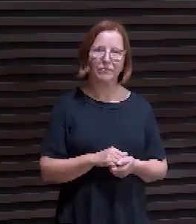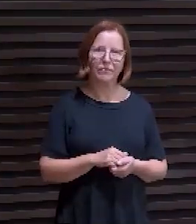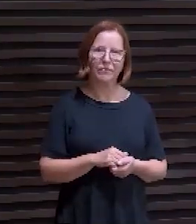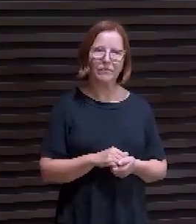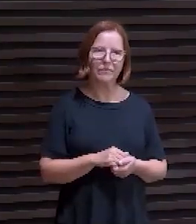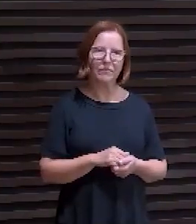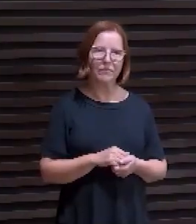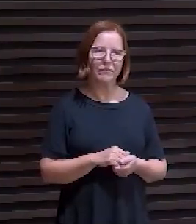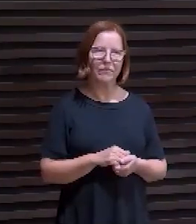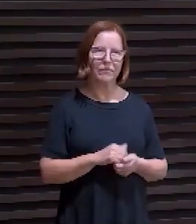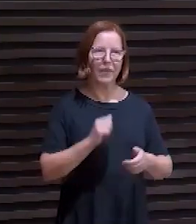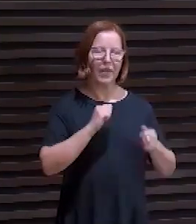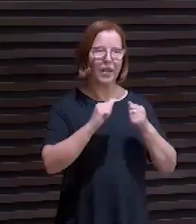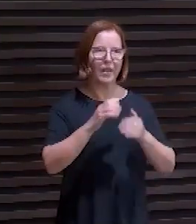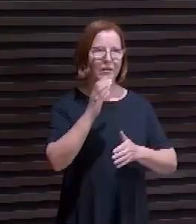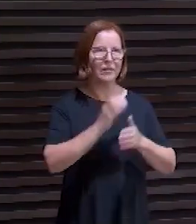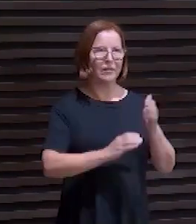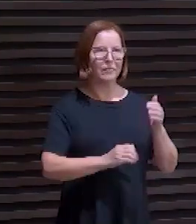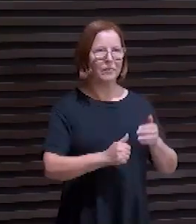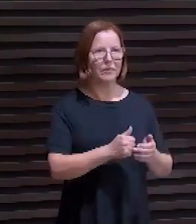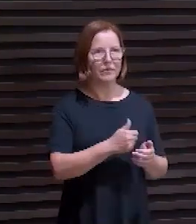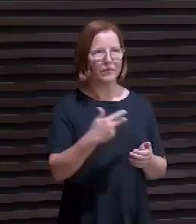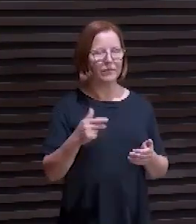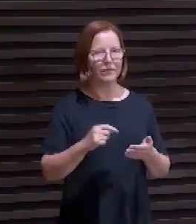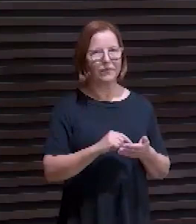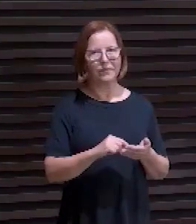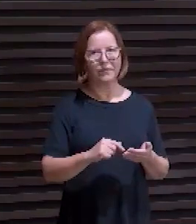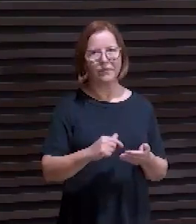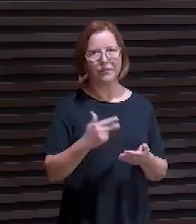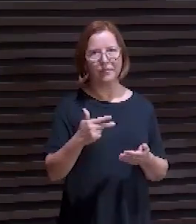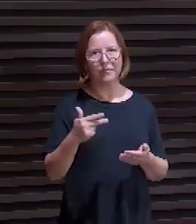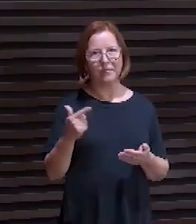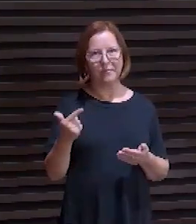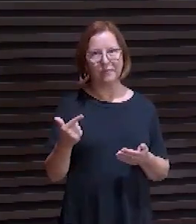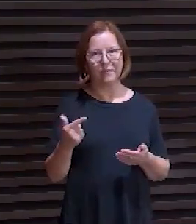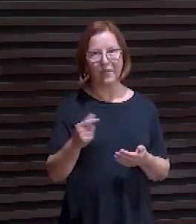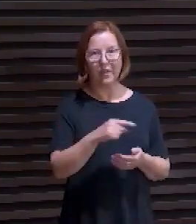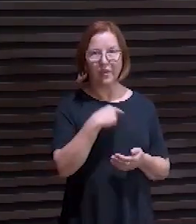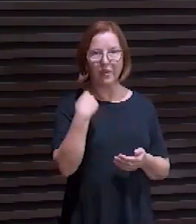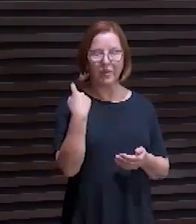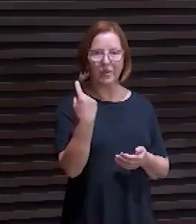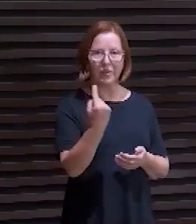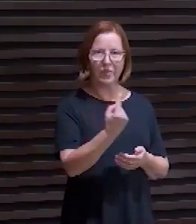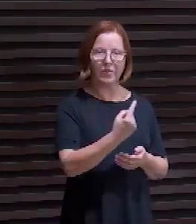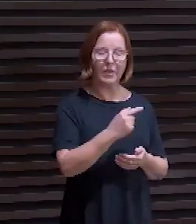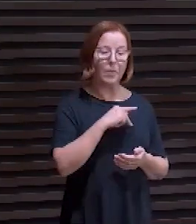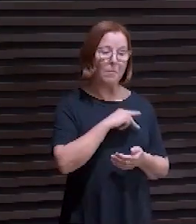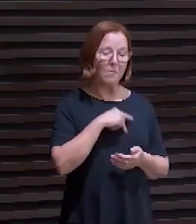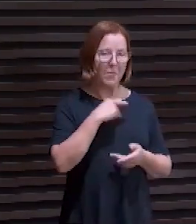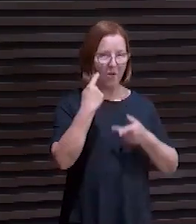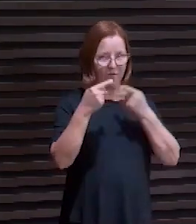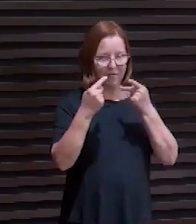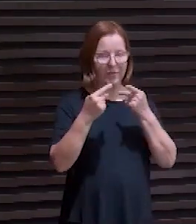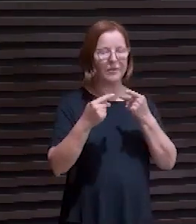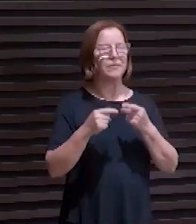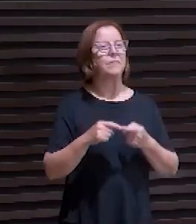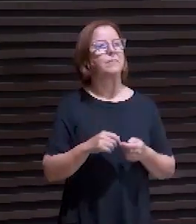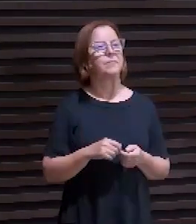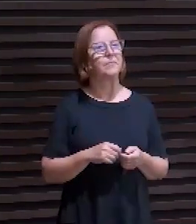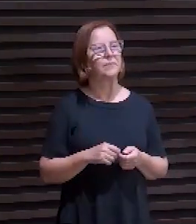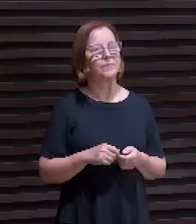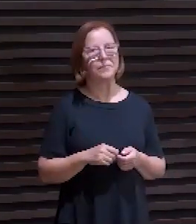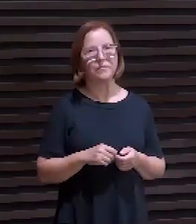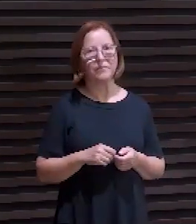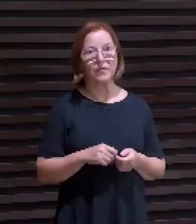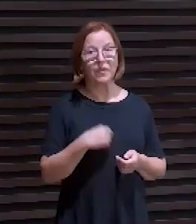Atos 13, 32. Nós, Paulo dizendo assim, aqui o texto